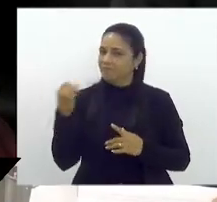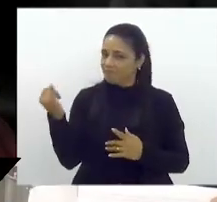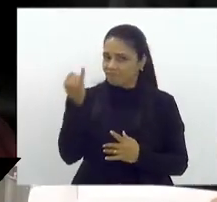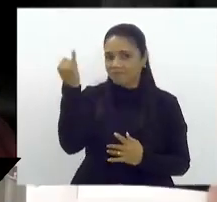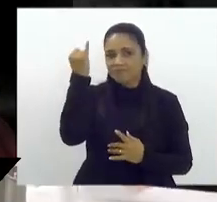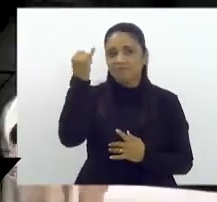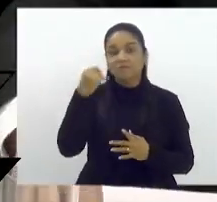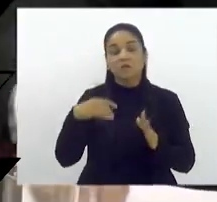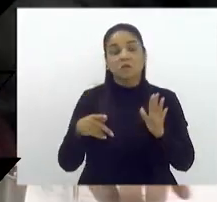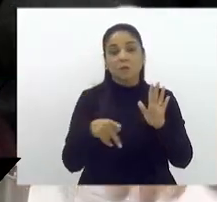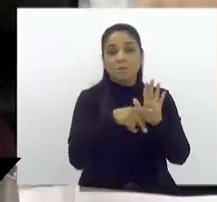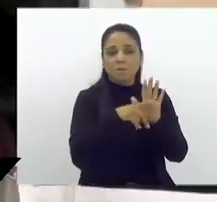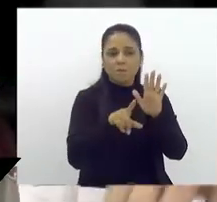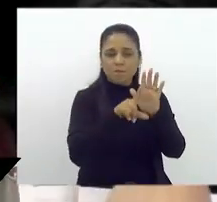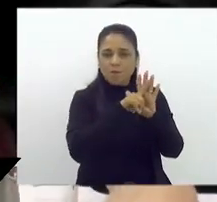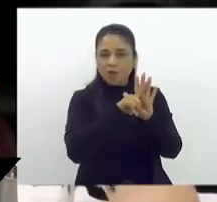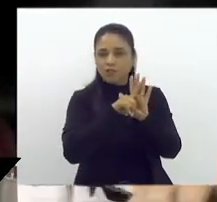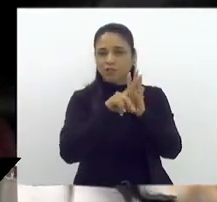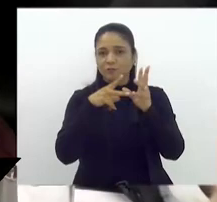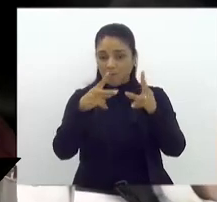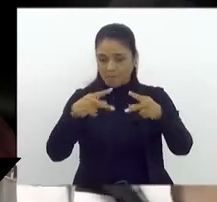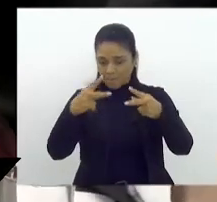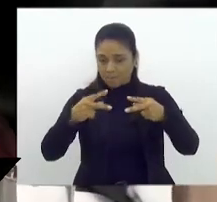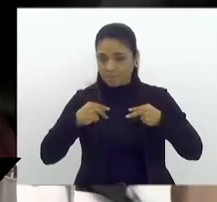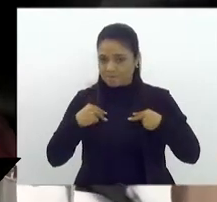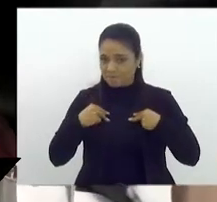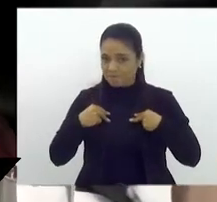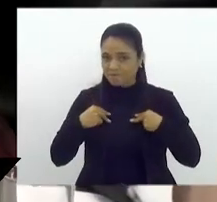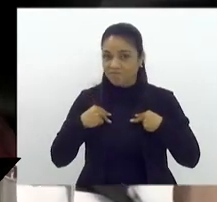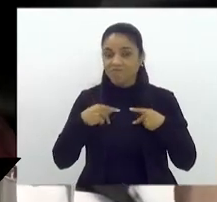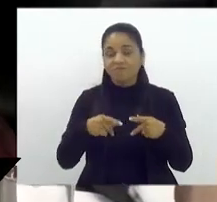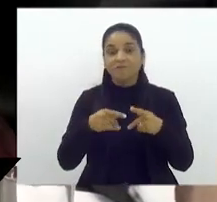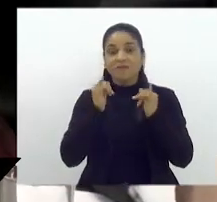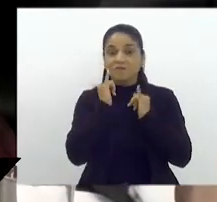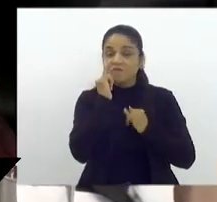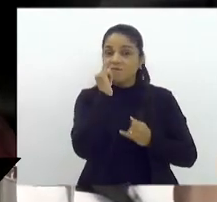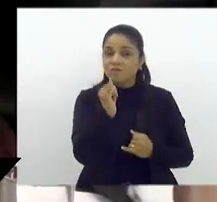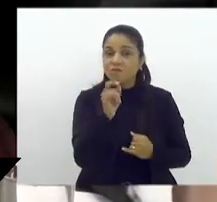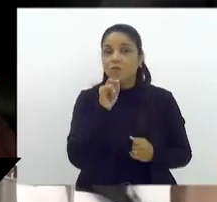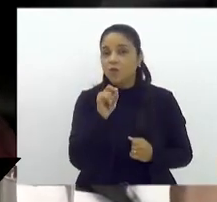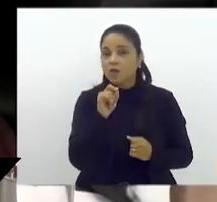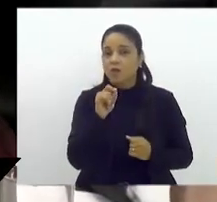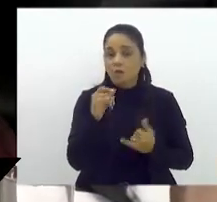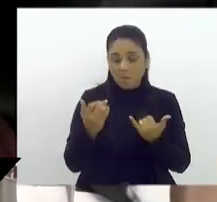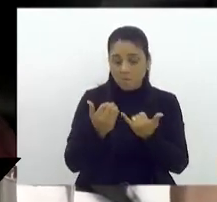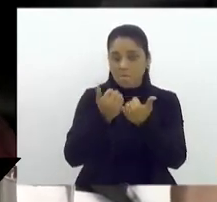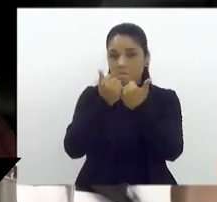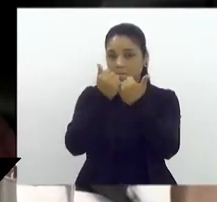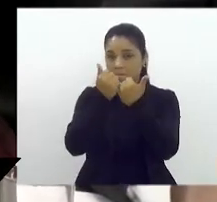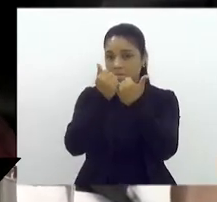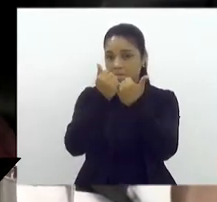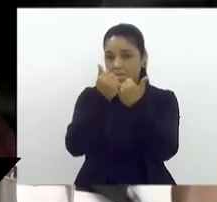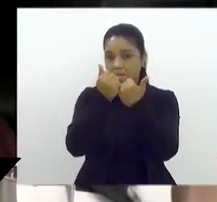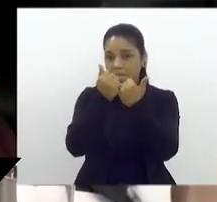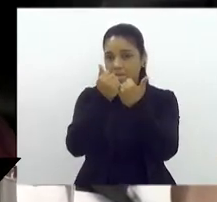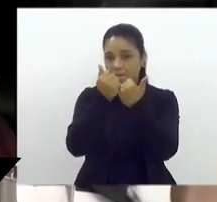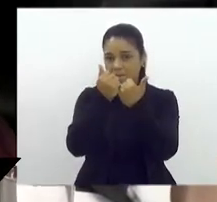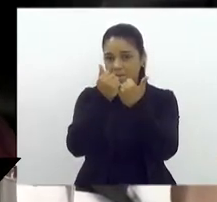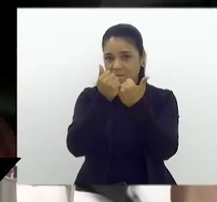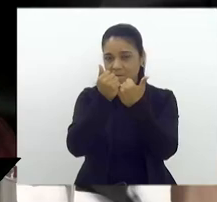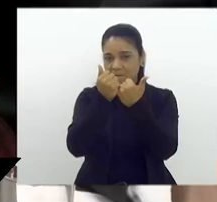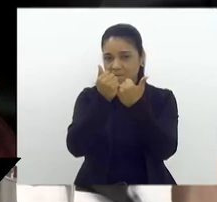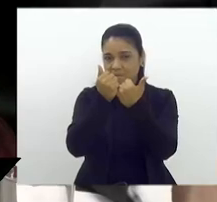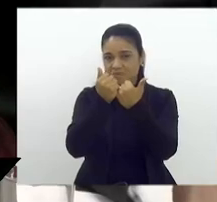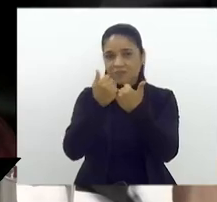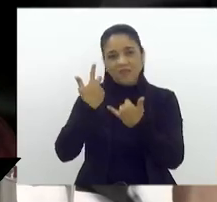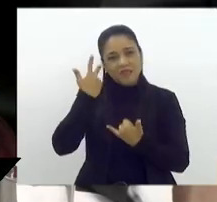esse projeto aqui é um projeto muito meritório. A gente está dizendo aqui que é um patrimônio imaterial. Nada tem a ver com questão